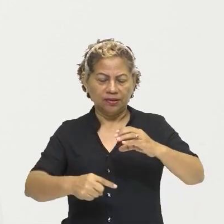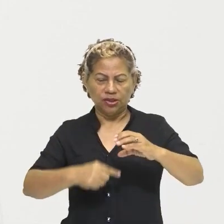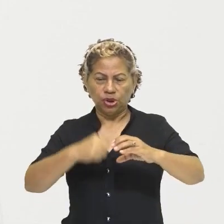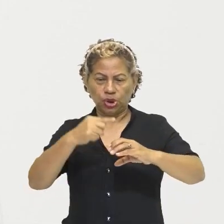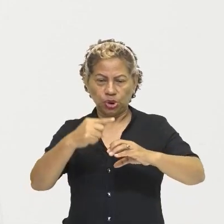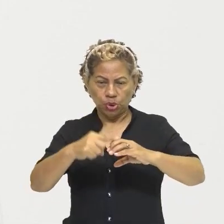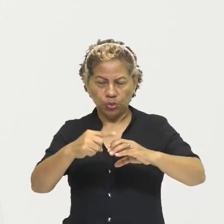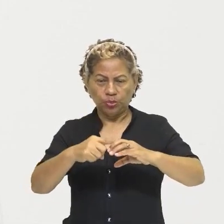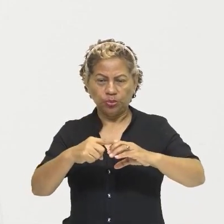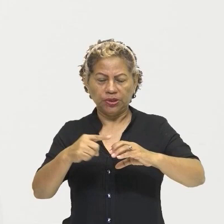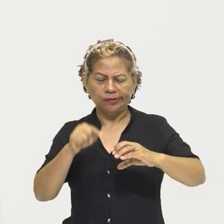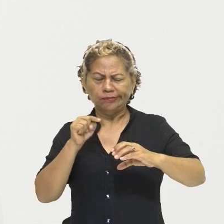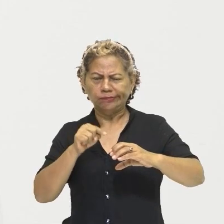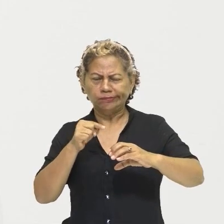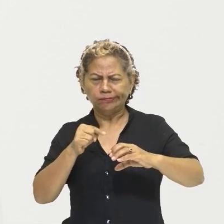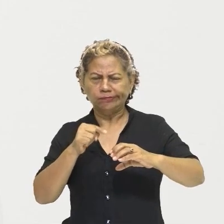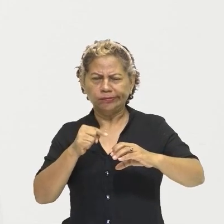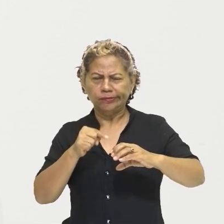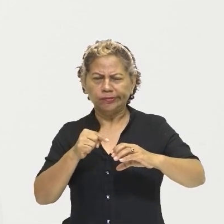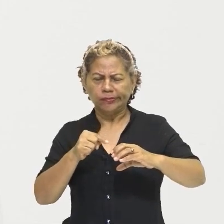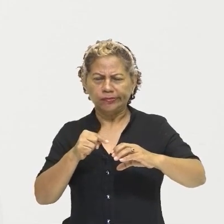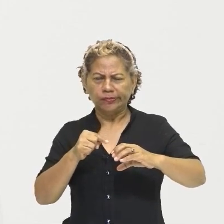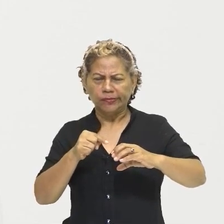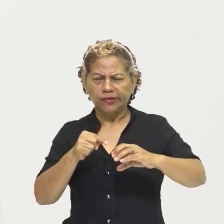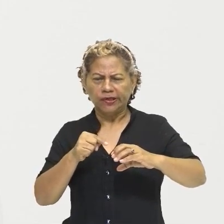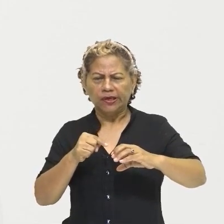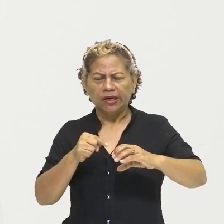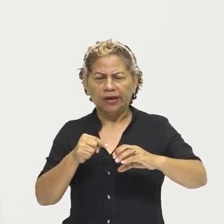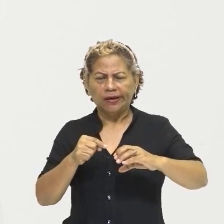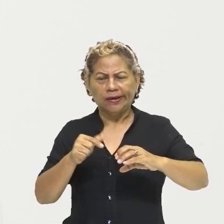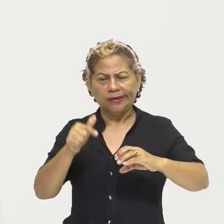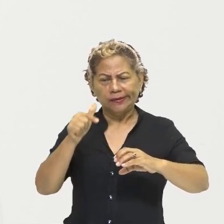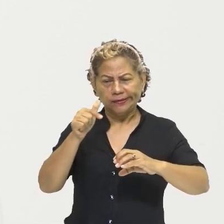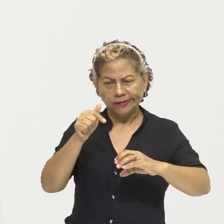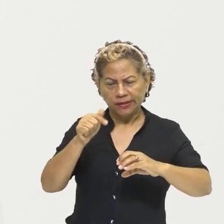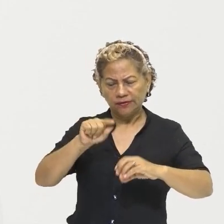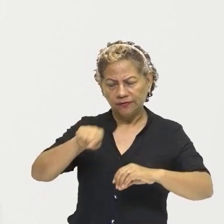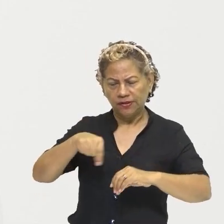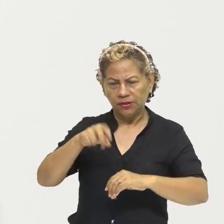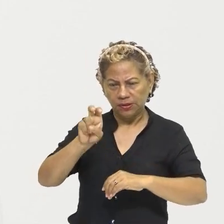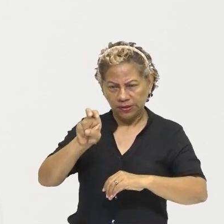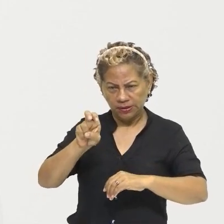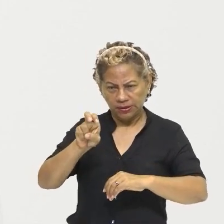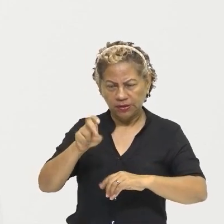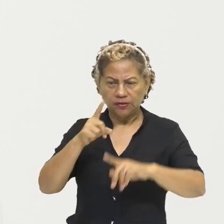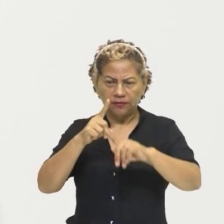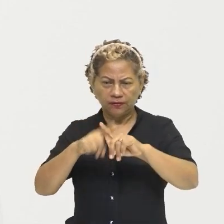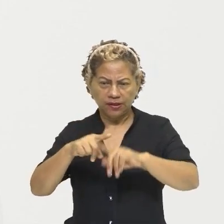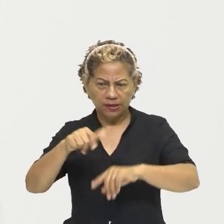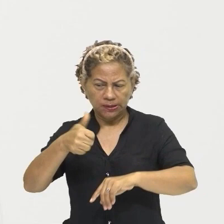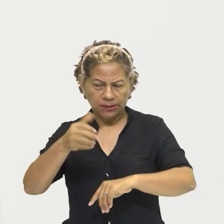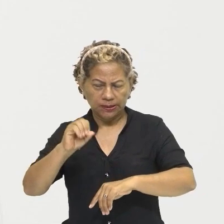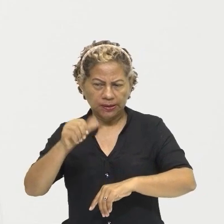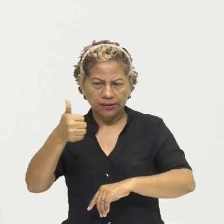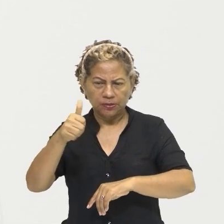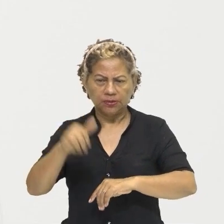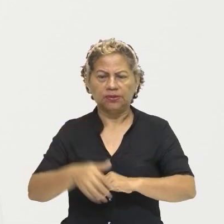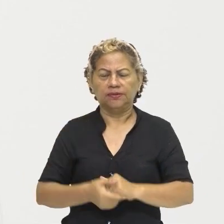Sol. O raio de Júpiter é 7,5 vezes 10 elevado a